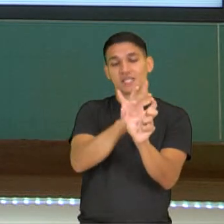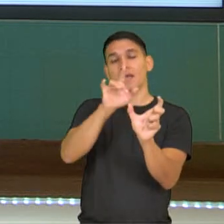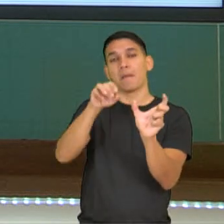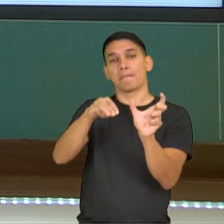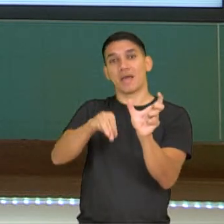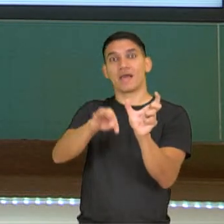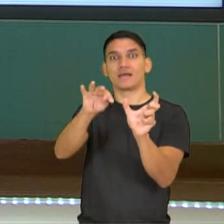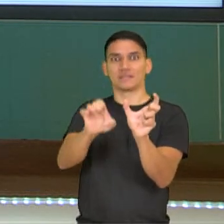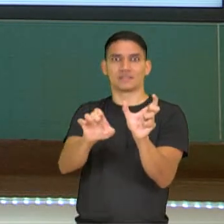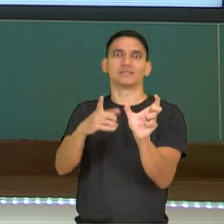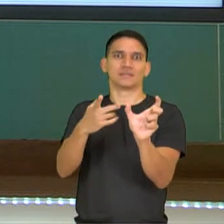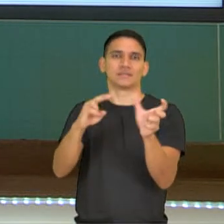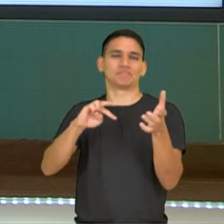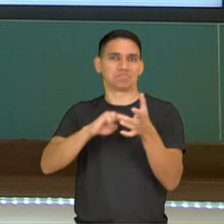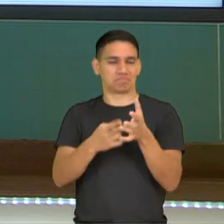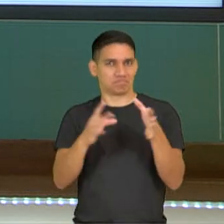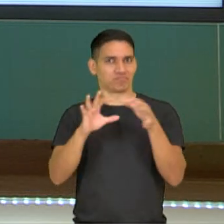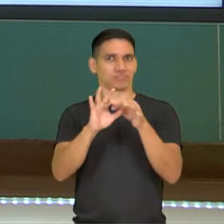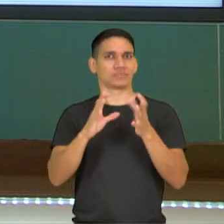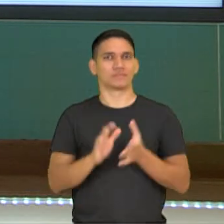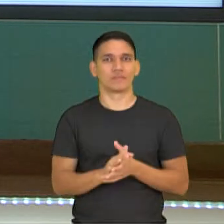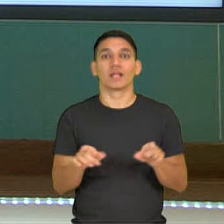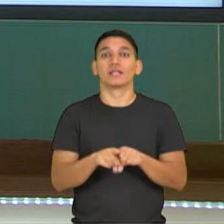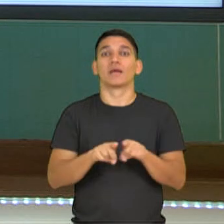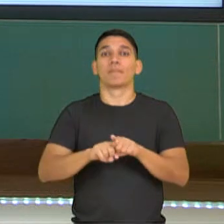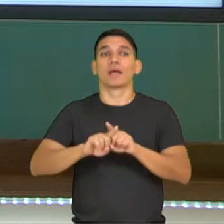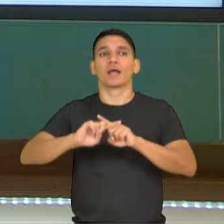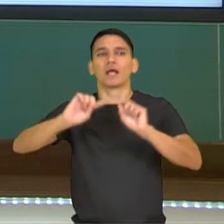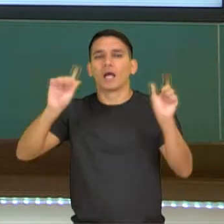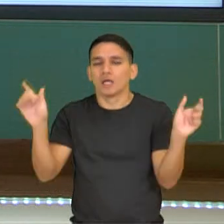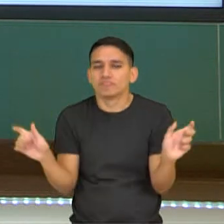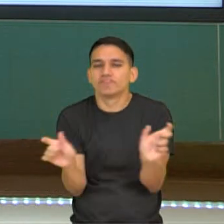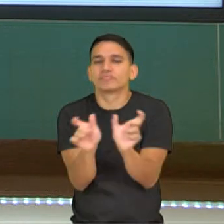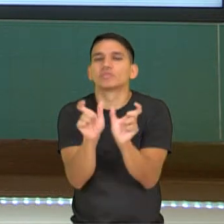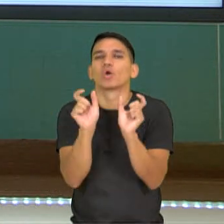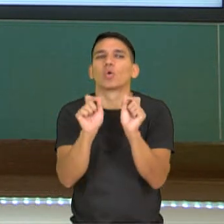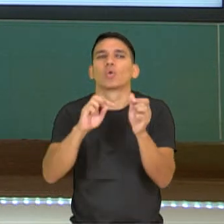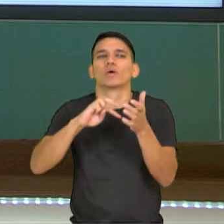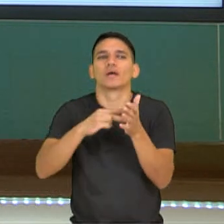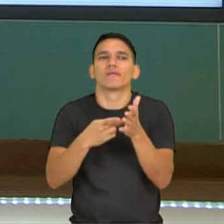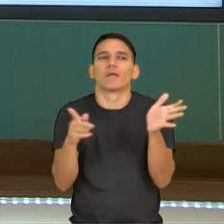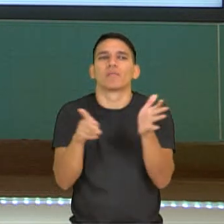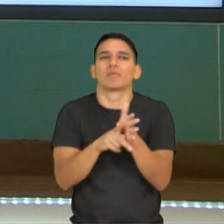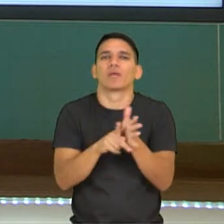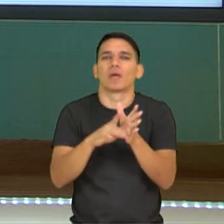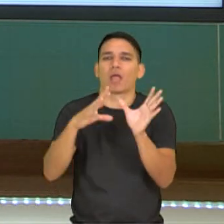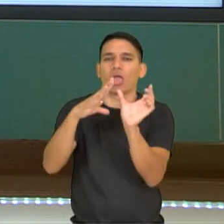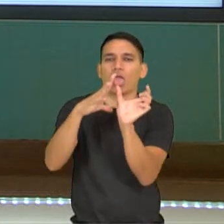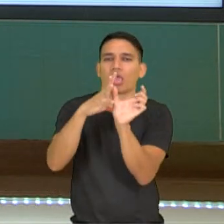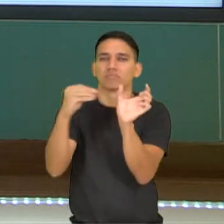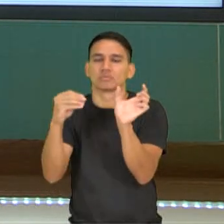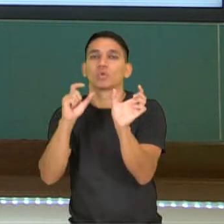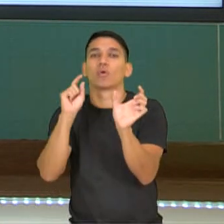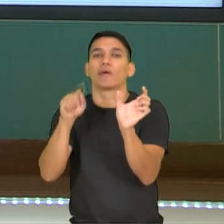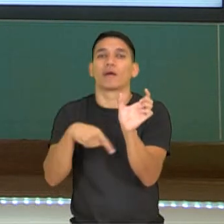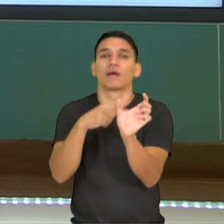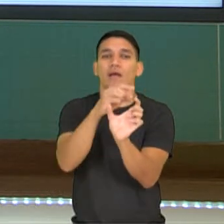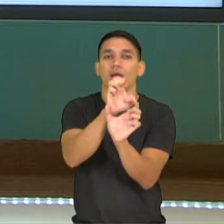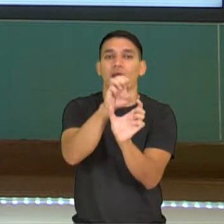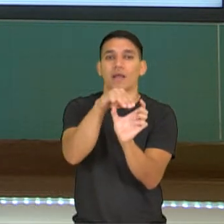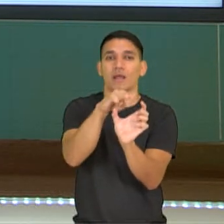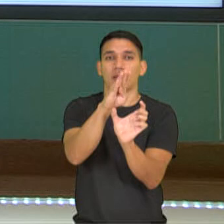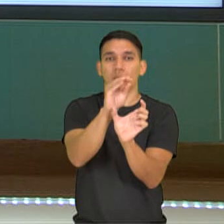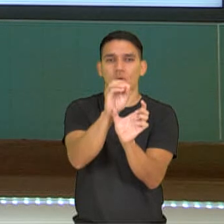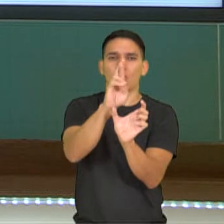né? Também podemos ter composição por aglutinação. Percebam aqui a palavra embora. Foi construída a partir de em